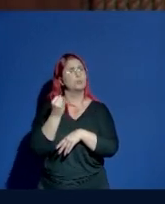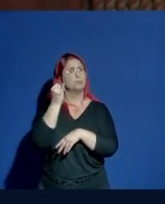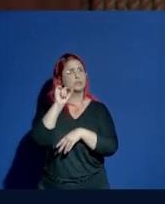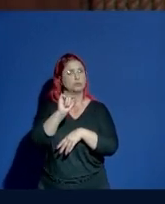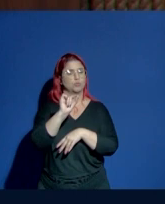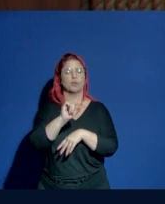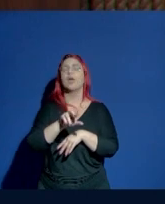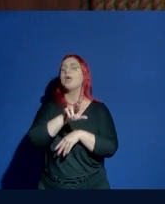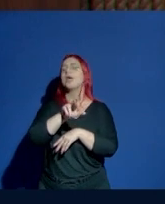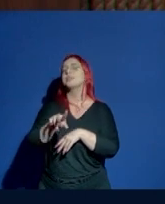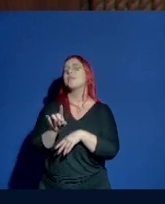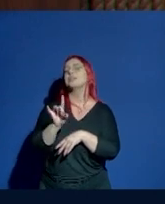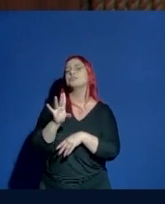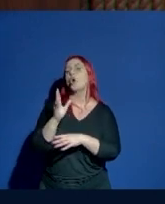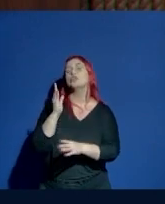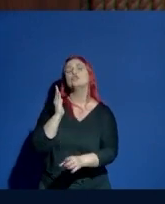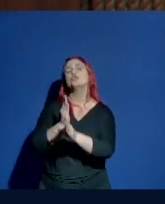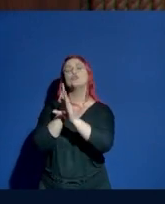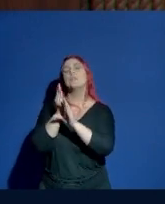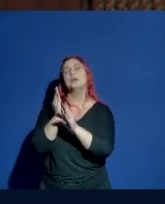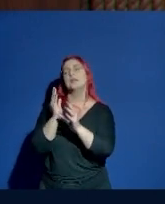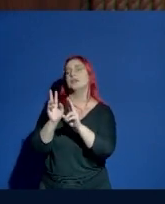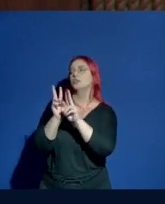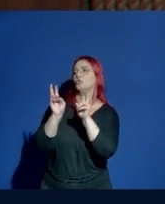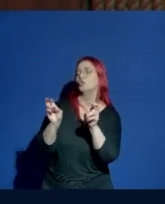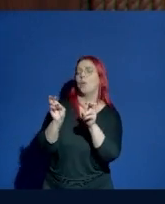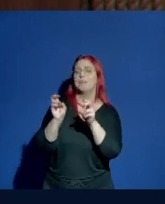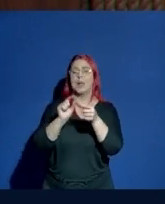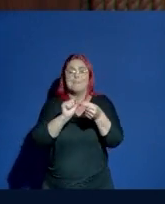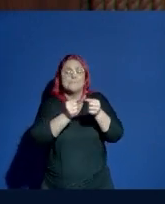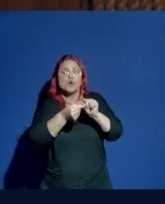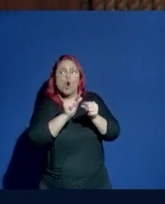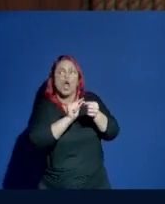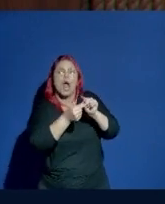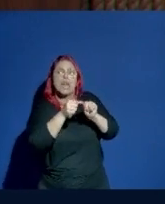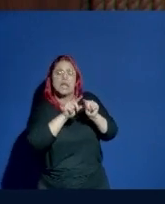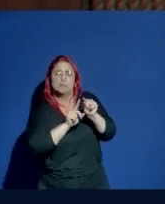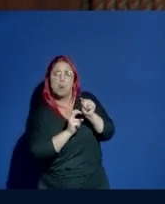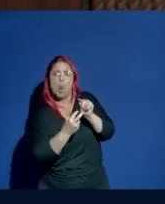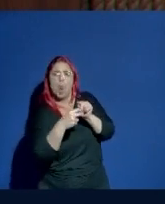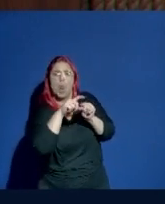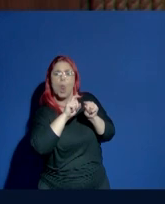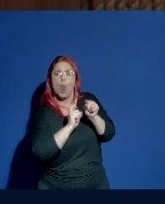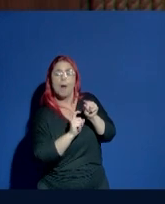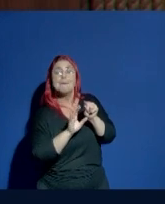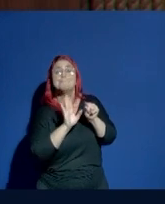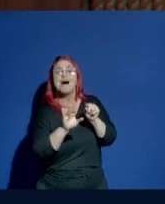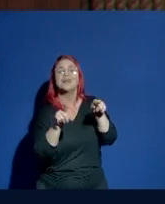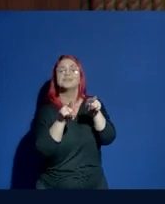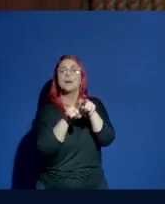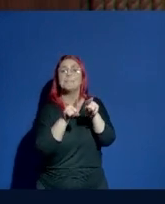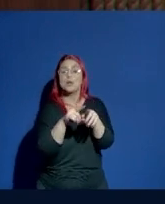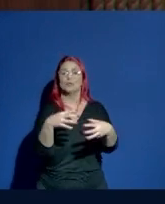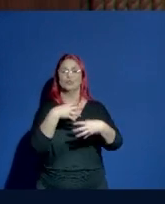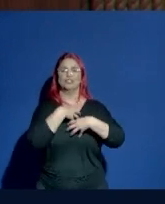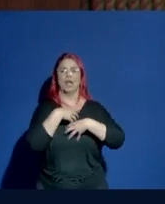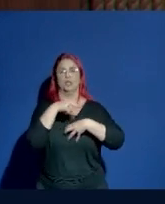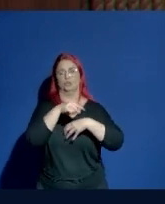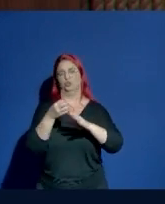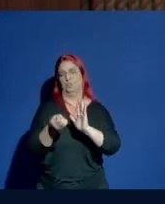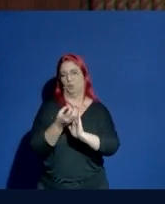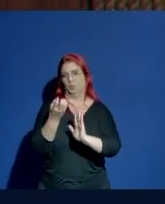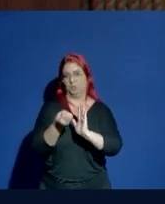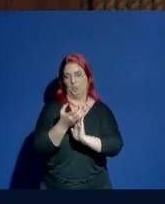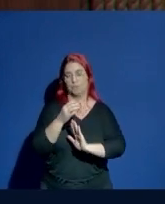não apenas a descoberta das combinações entre os micro-organismos é importante, mas também o modo de produção. Hoje,